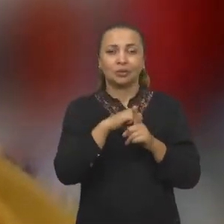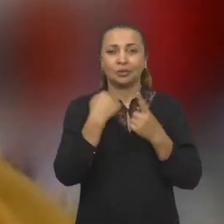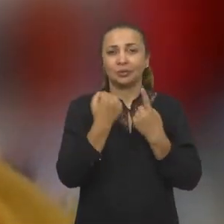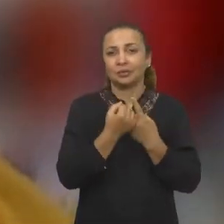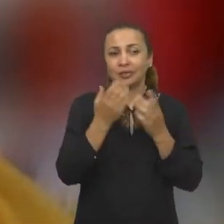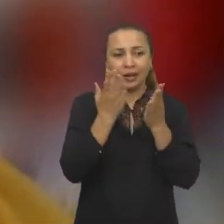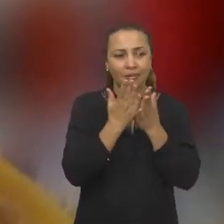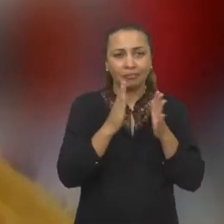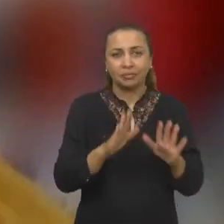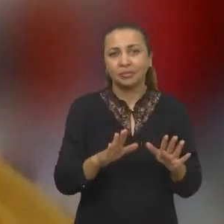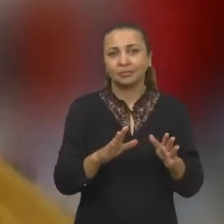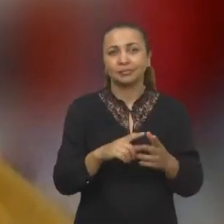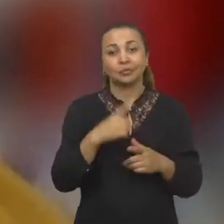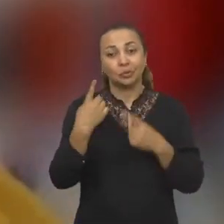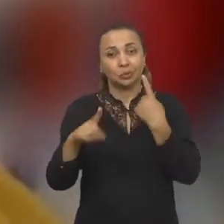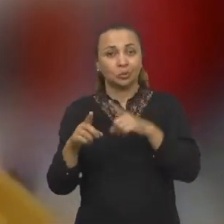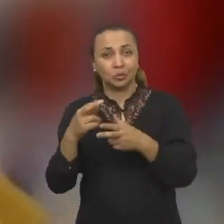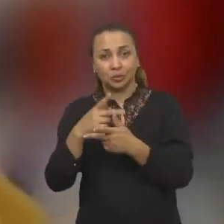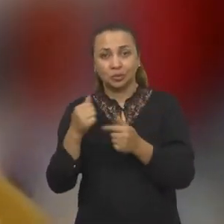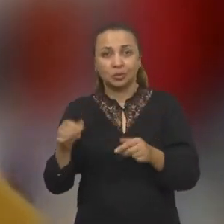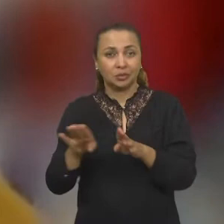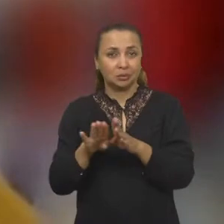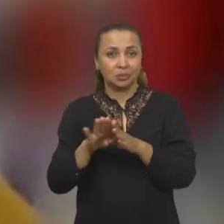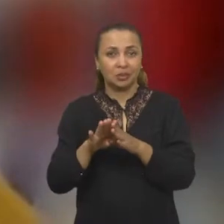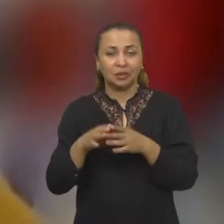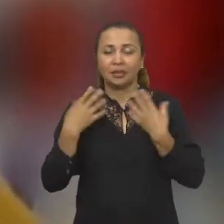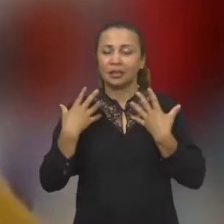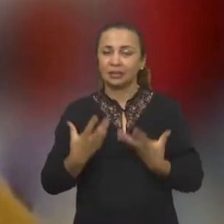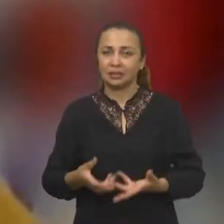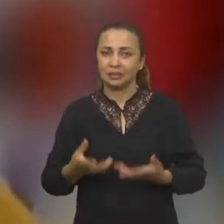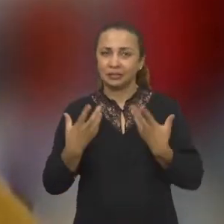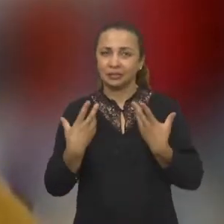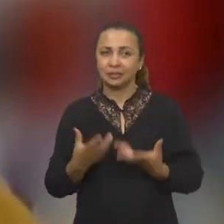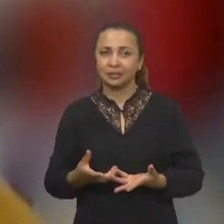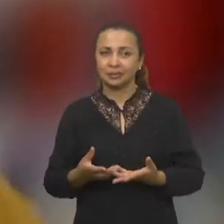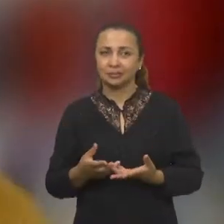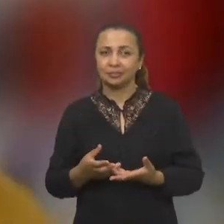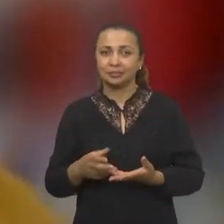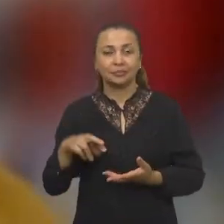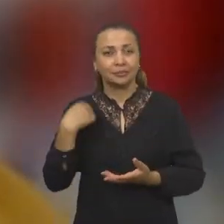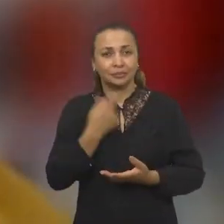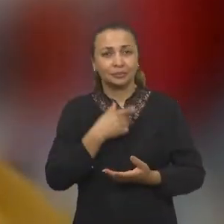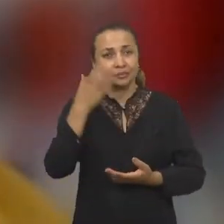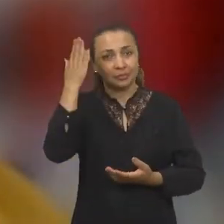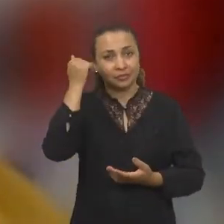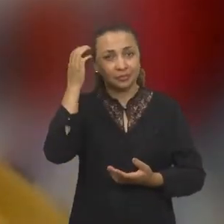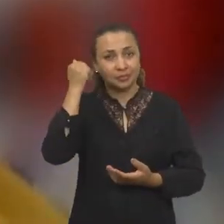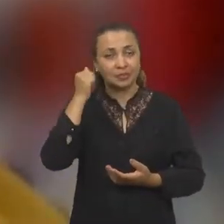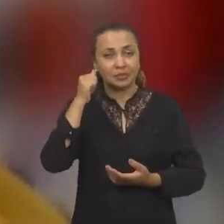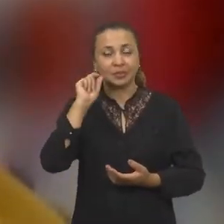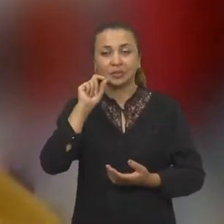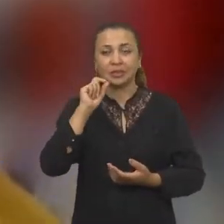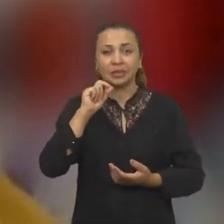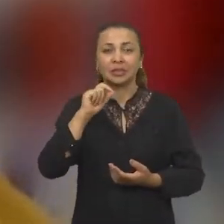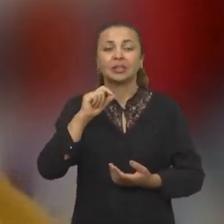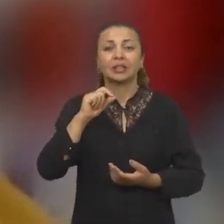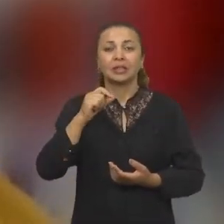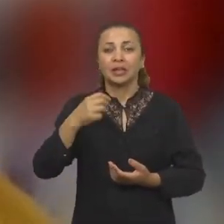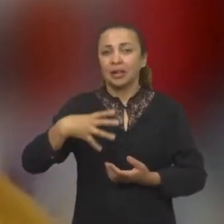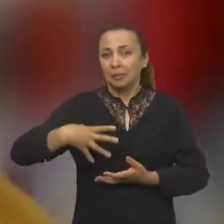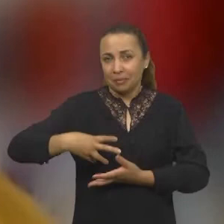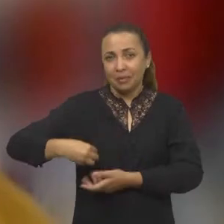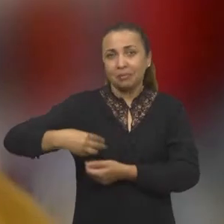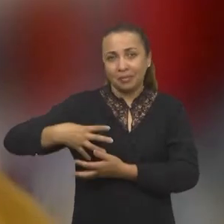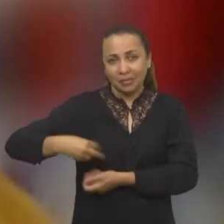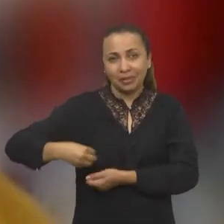amamentar sobrecarrega, assim, essa mulher. Daí, por que que essa mulher tem essa necessidade de ter essa rede de apoio,